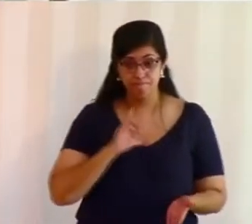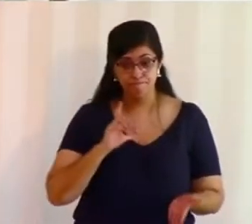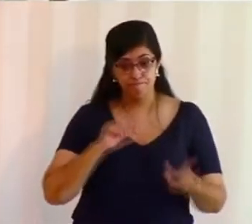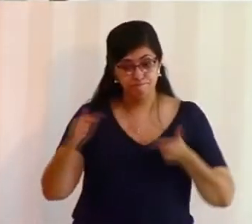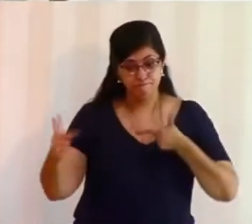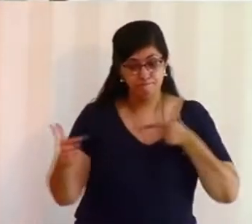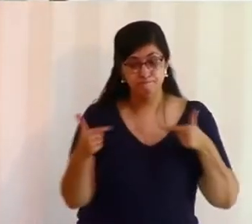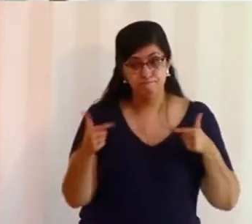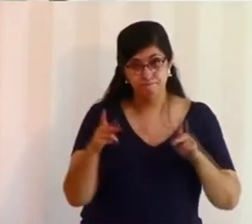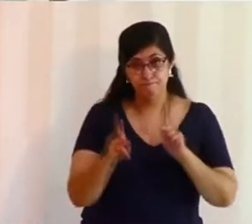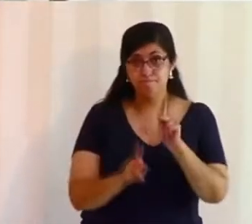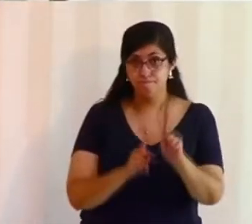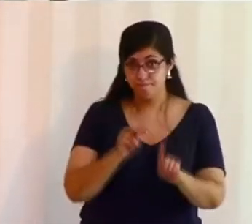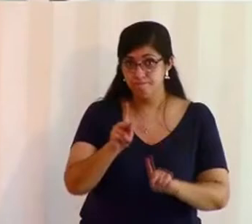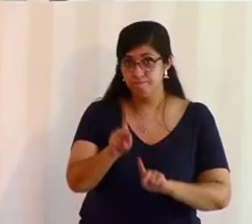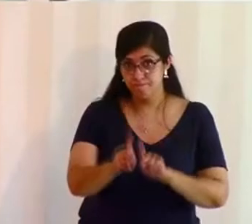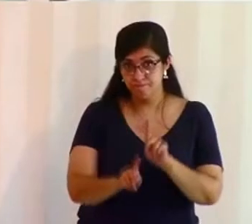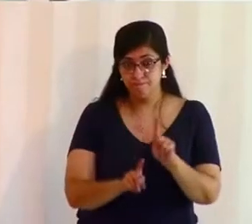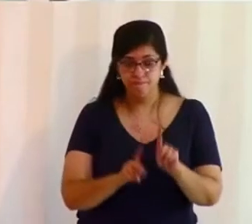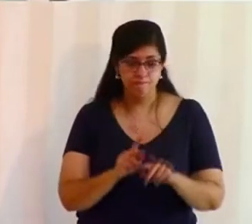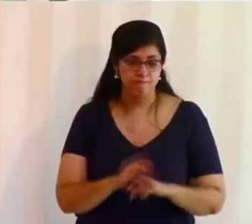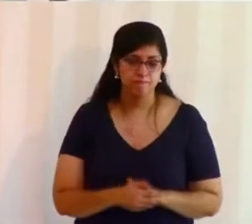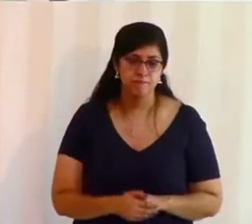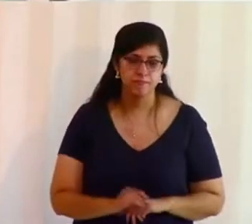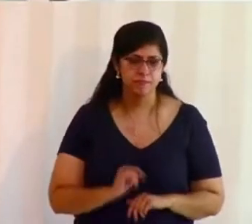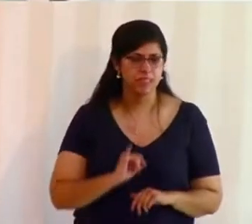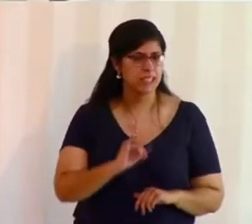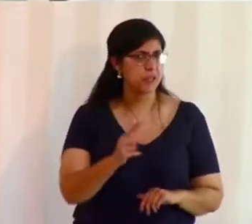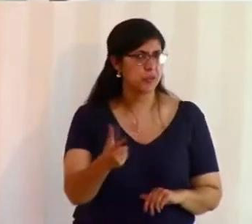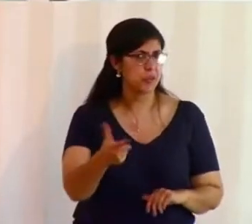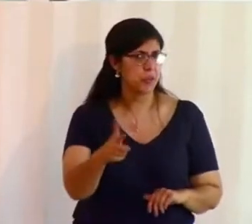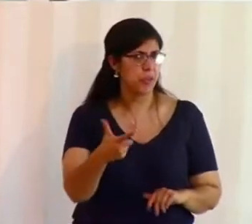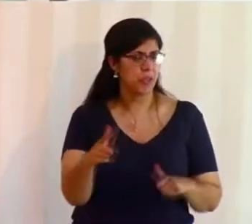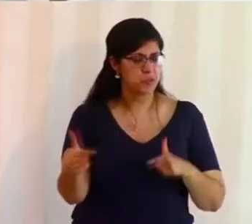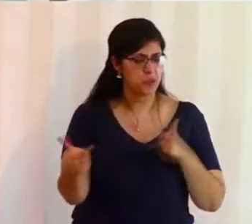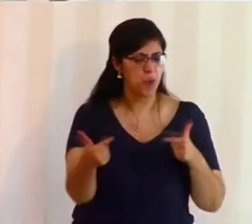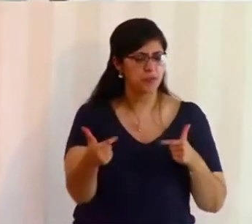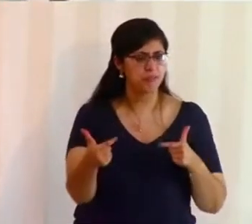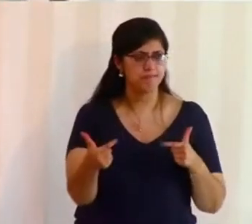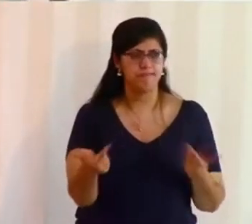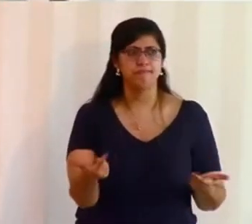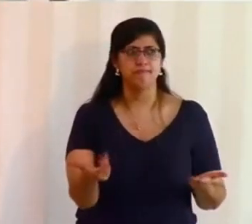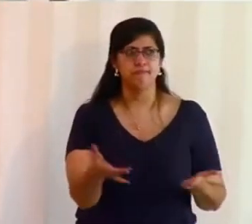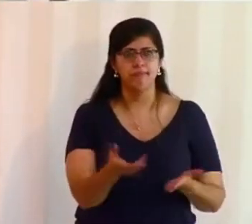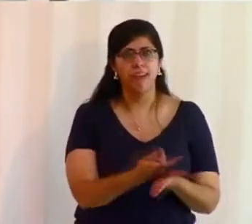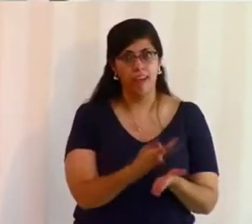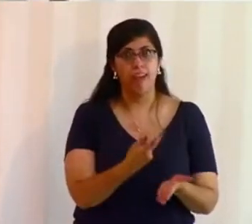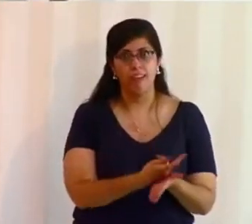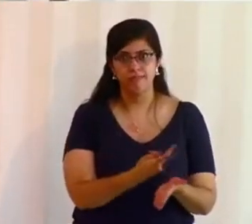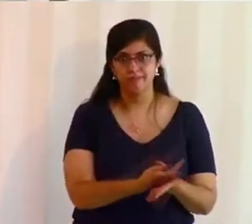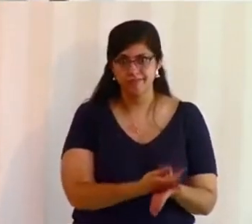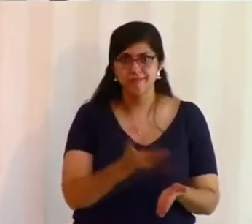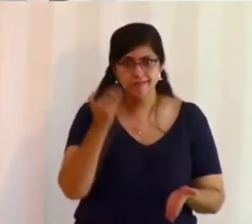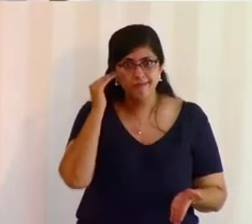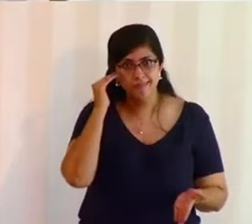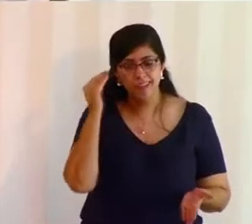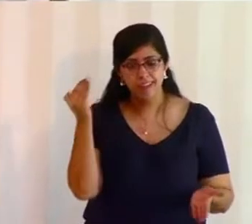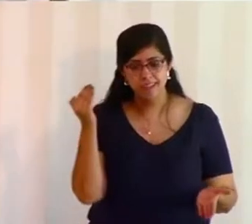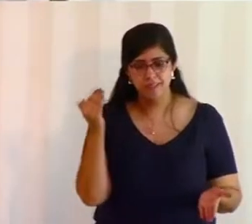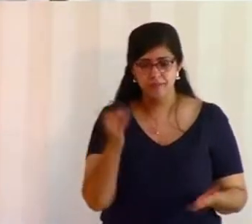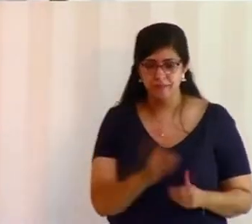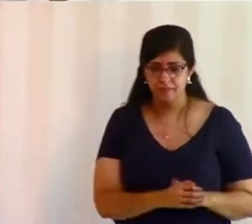surgir. Porque se não tem opositor, se você é o bambambam que consegue pregar o Evangelho, mas